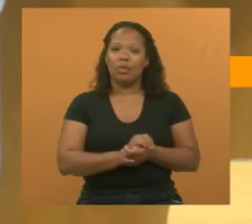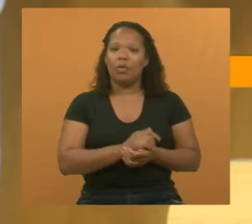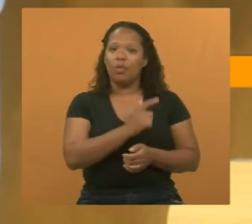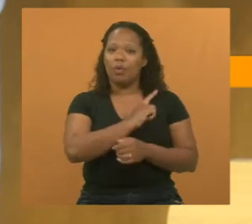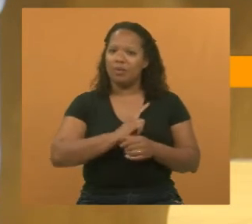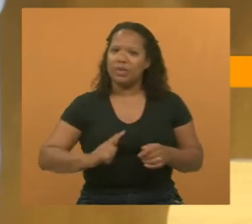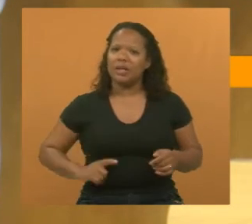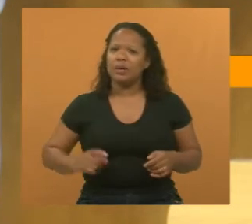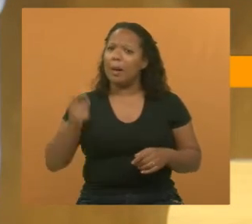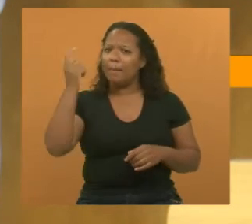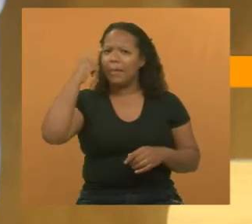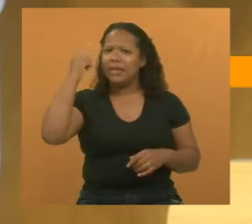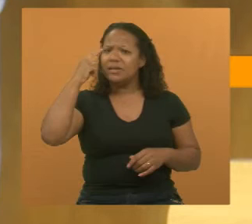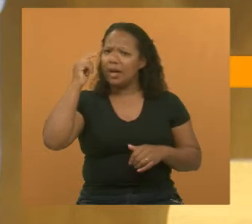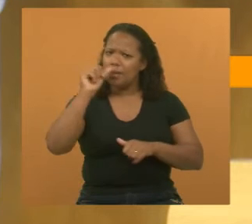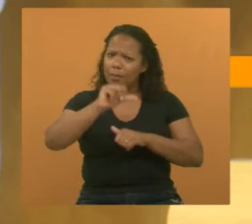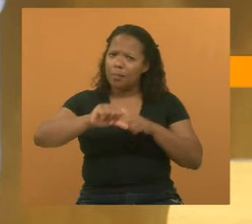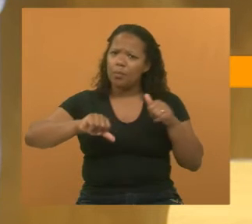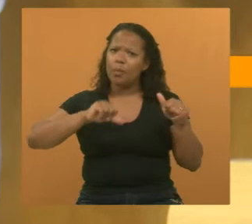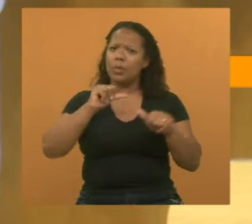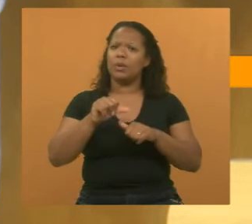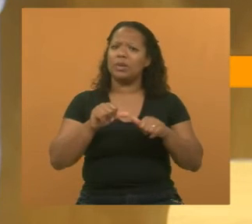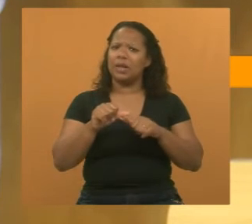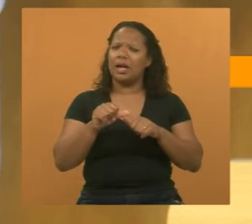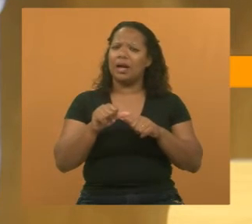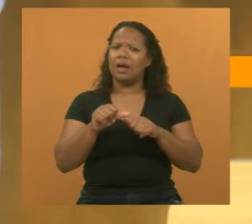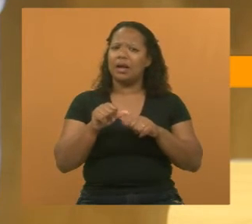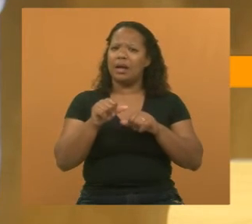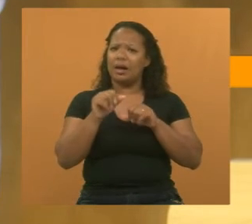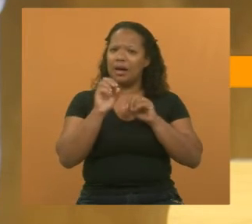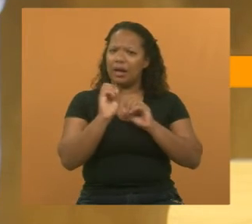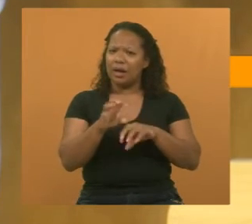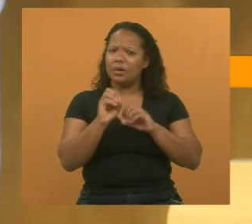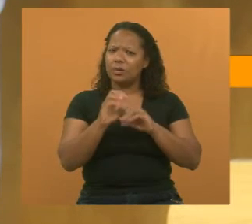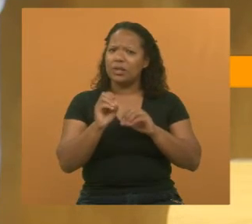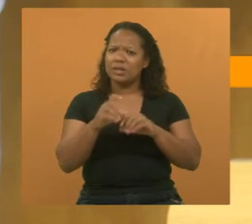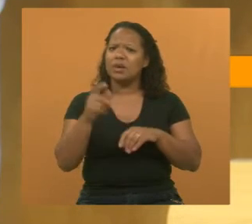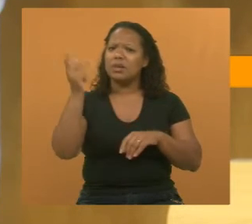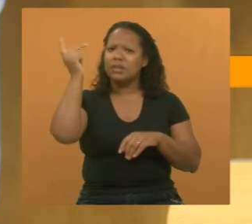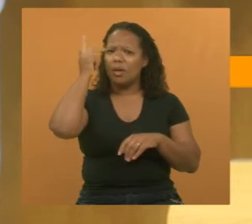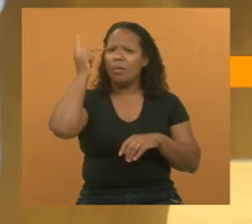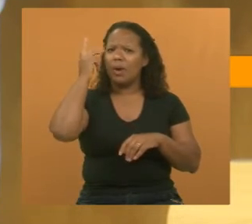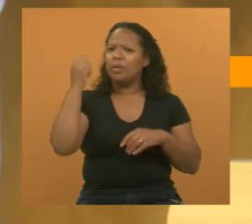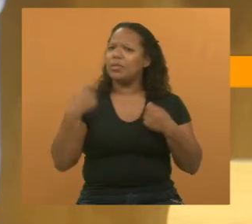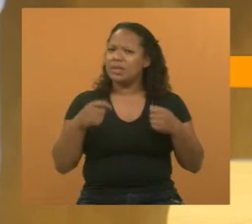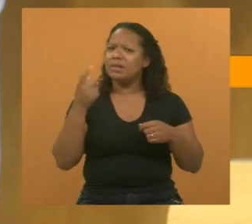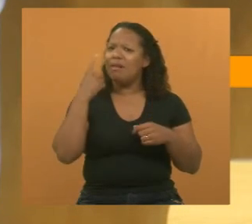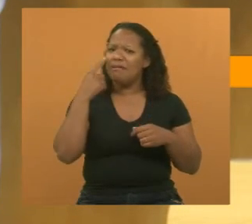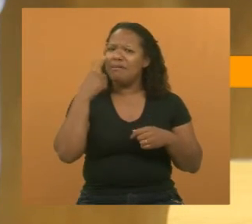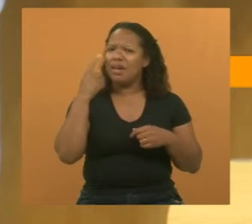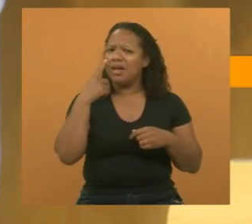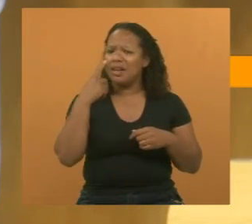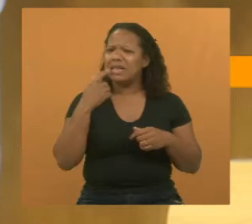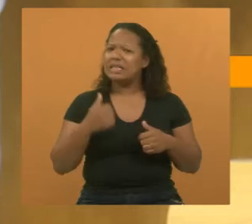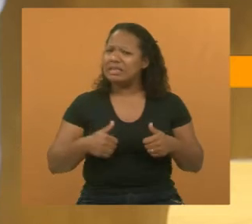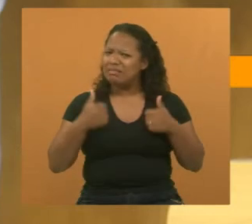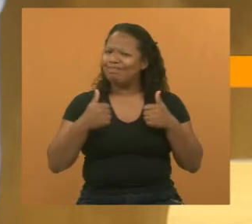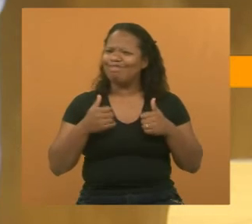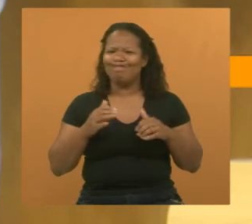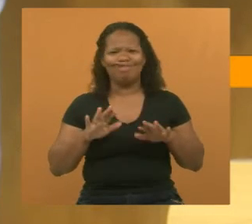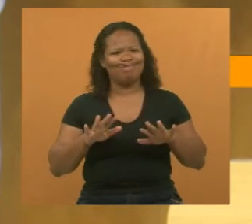essa posição na educação do ensino médio no estado de São Paulo. Precisa rever, porque não está dando